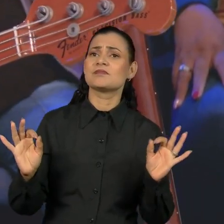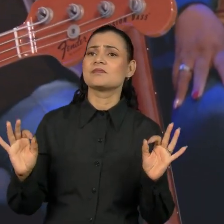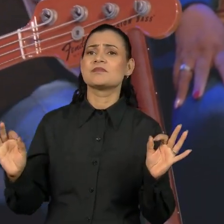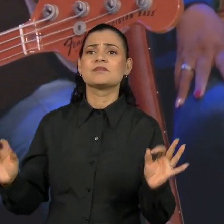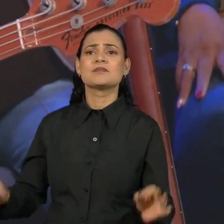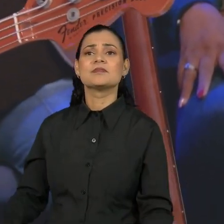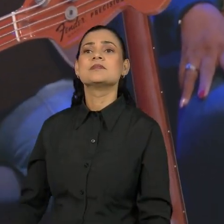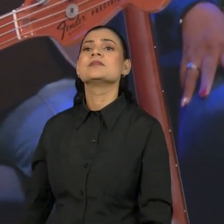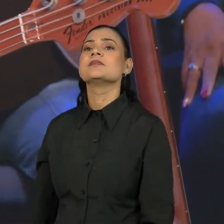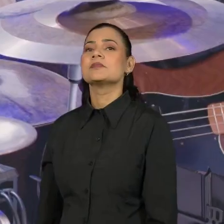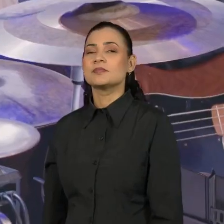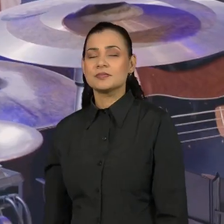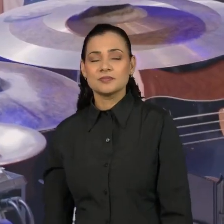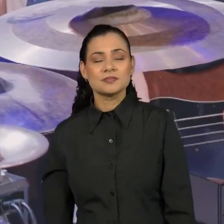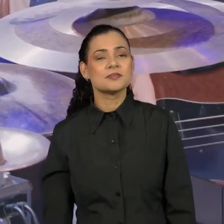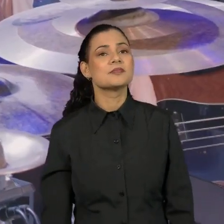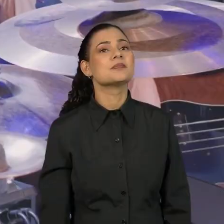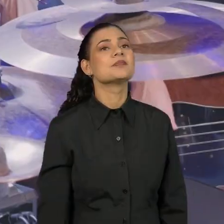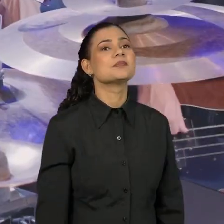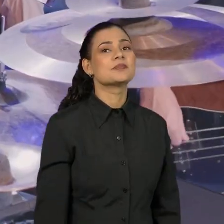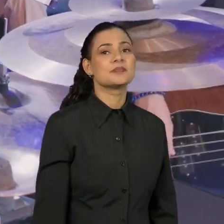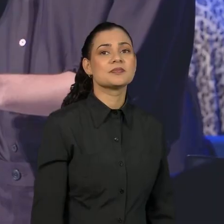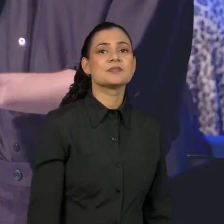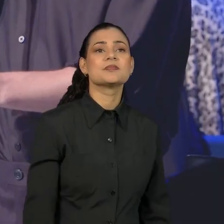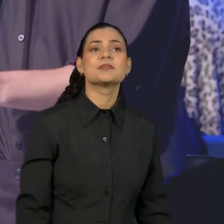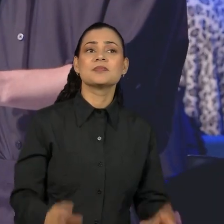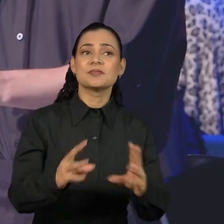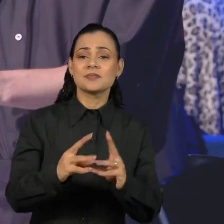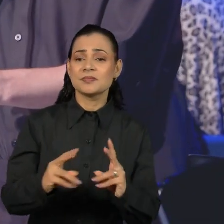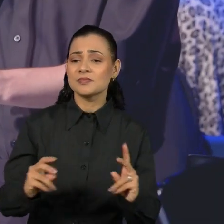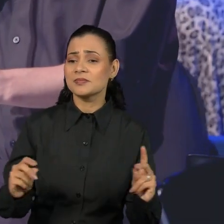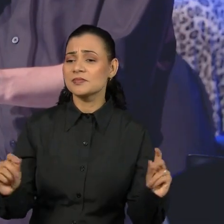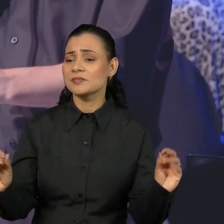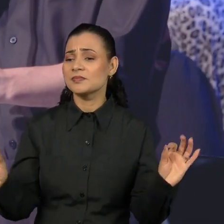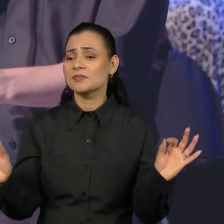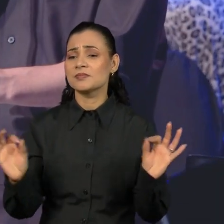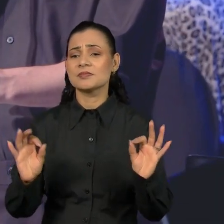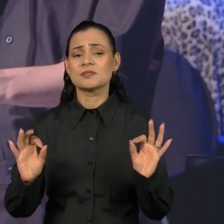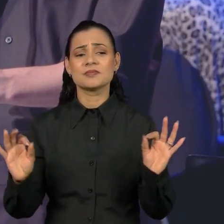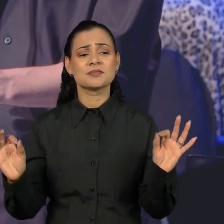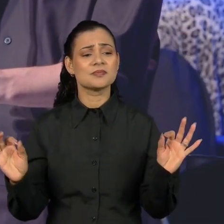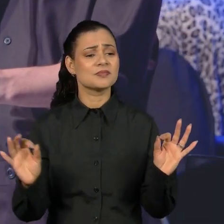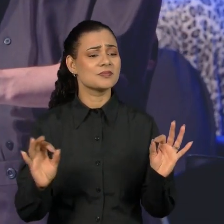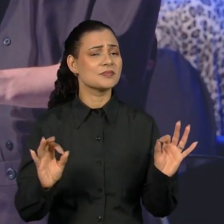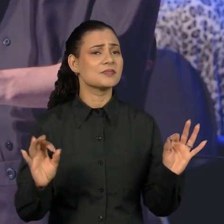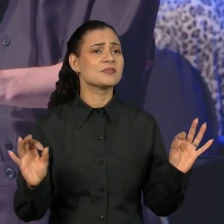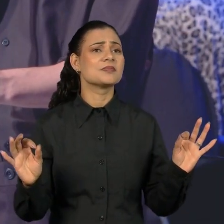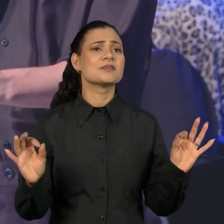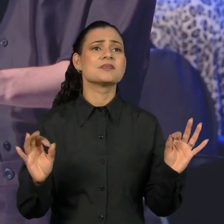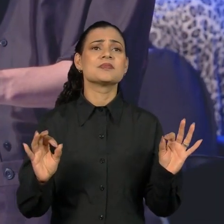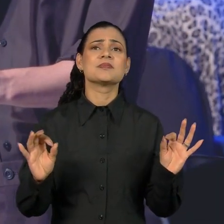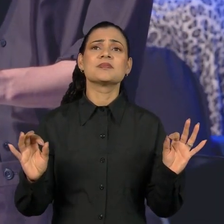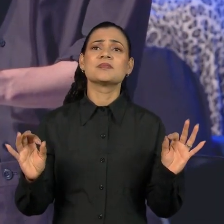Nada, nada, nada, nada do que eu